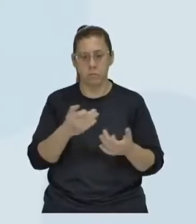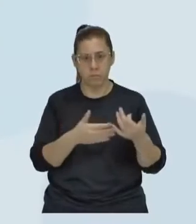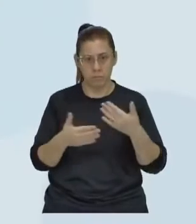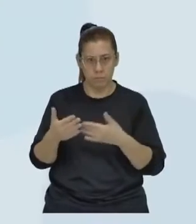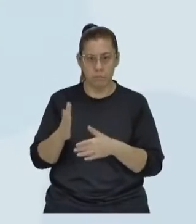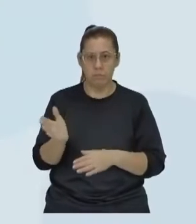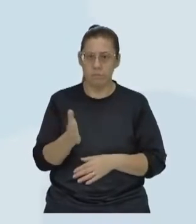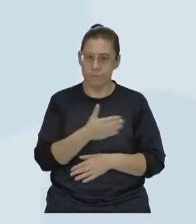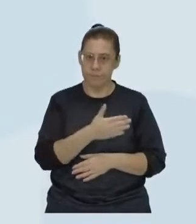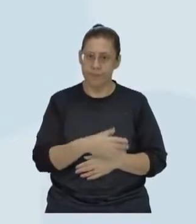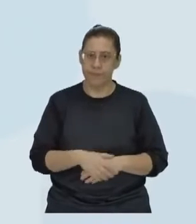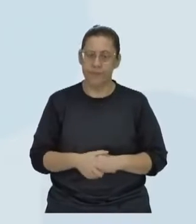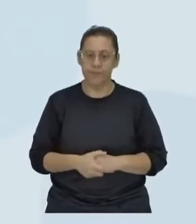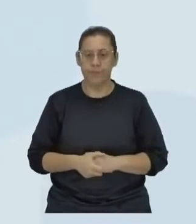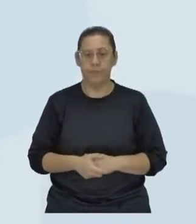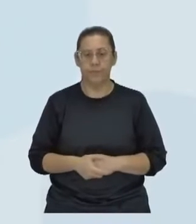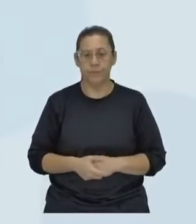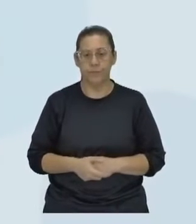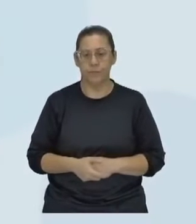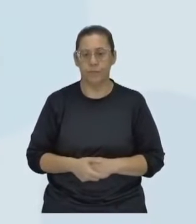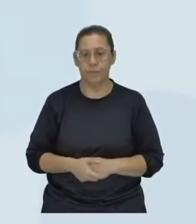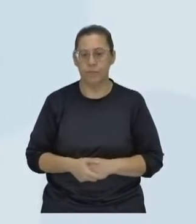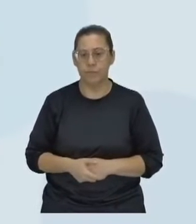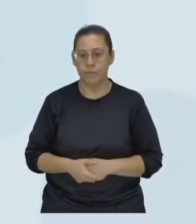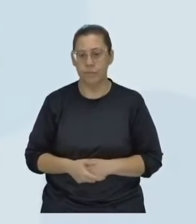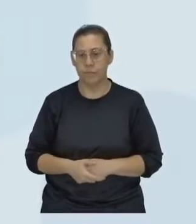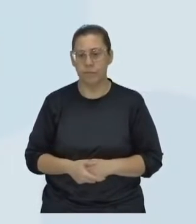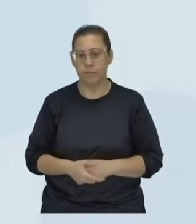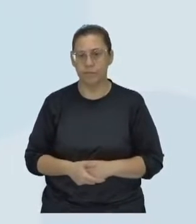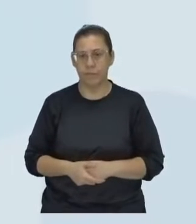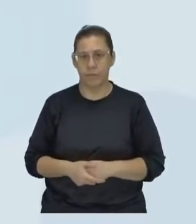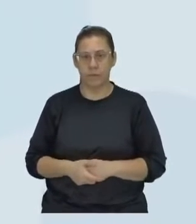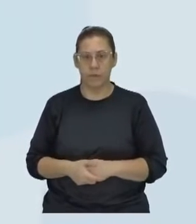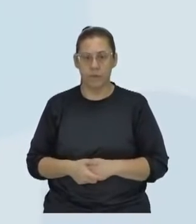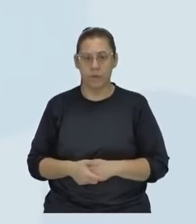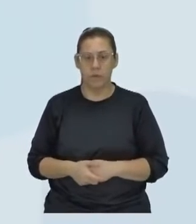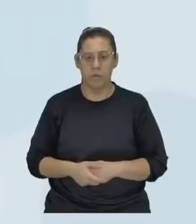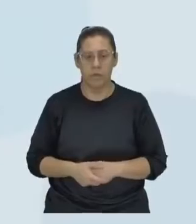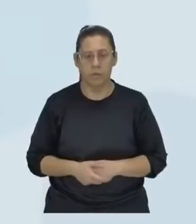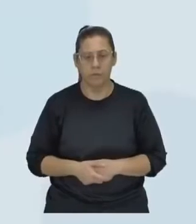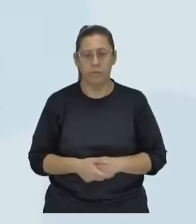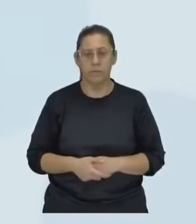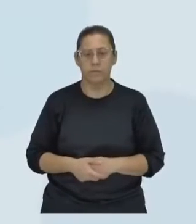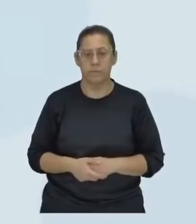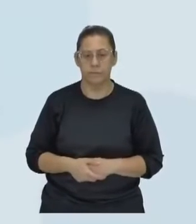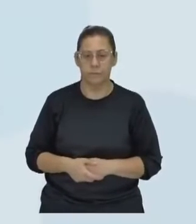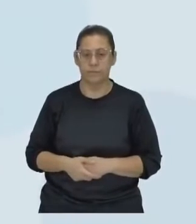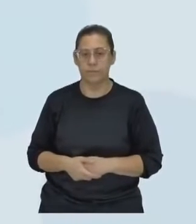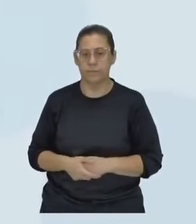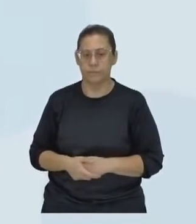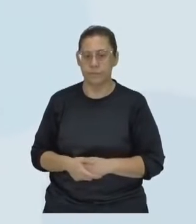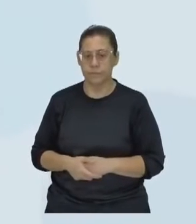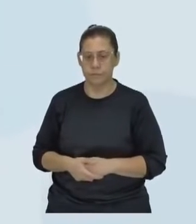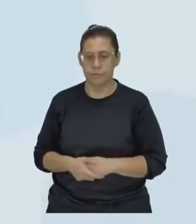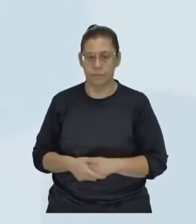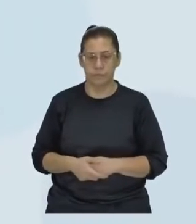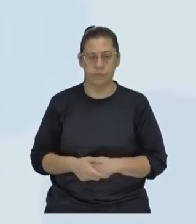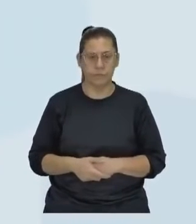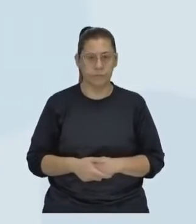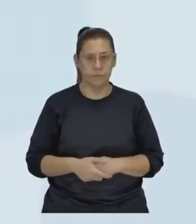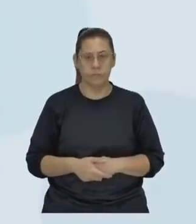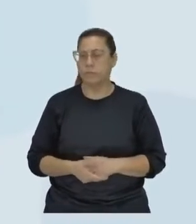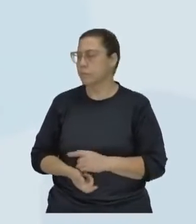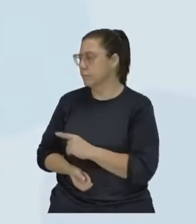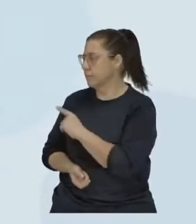texto. Nós vamos às questões, se precisar eu volto. Pode ir para... Isso, mais um. Ok. Então, ó,